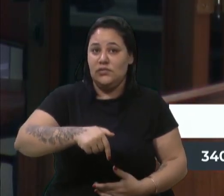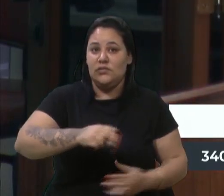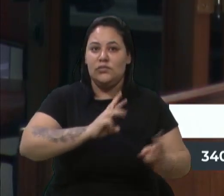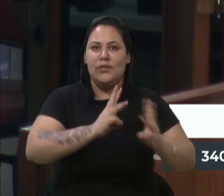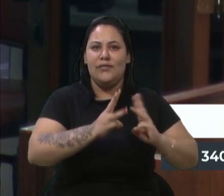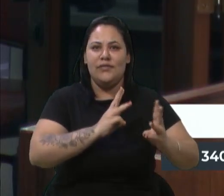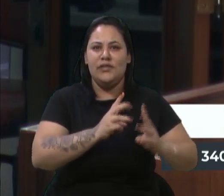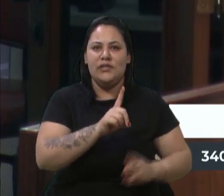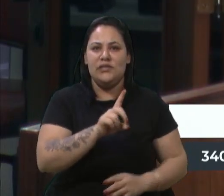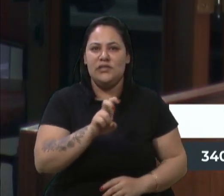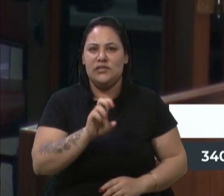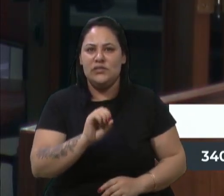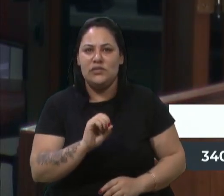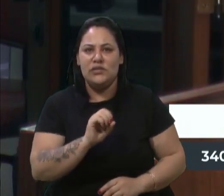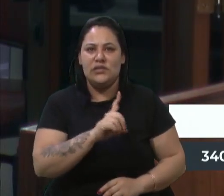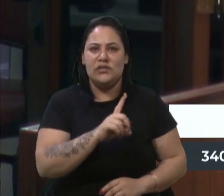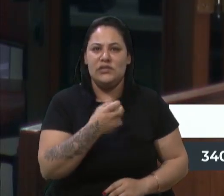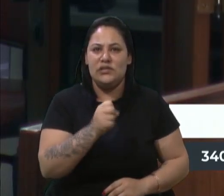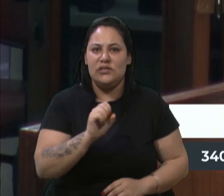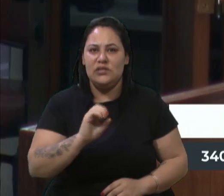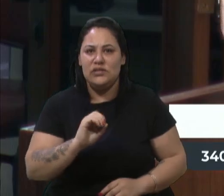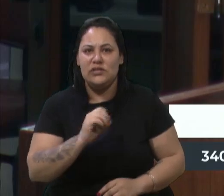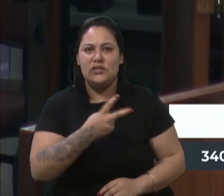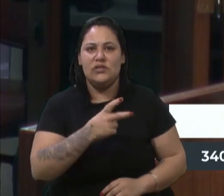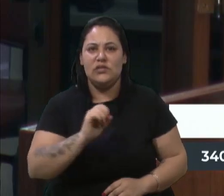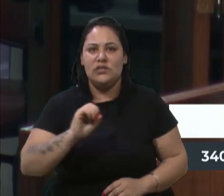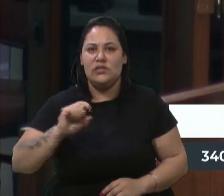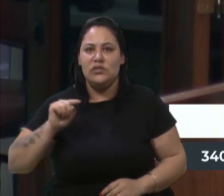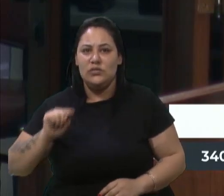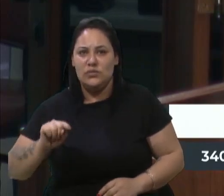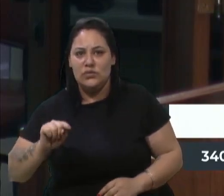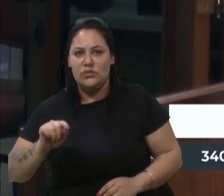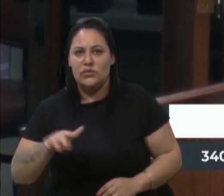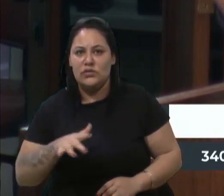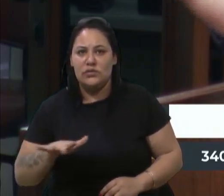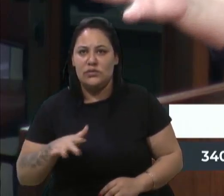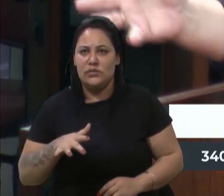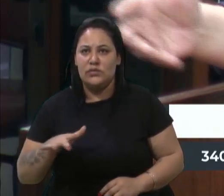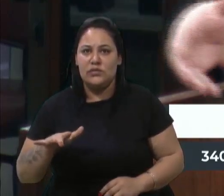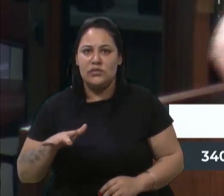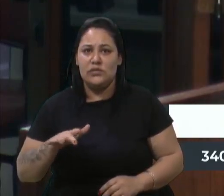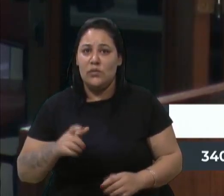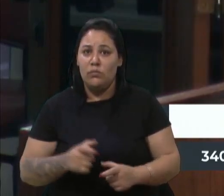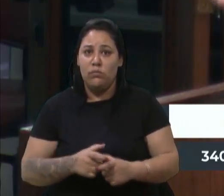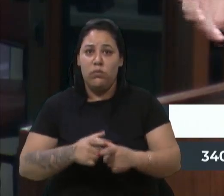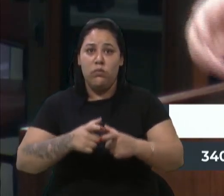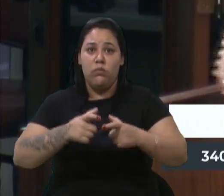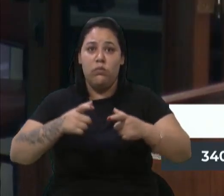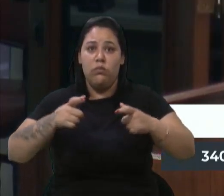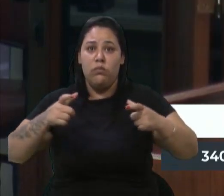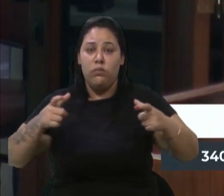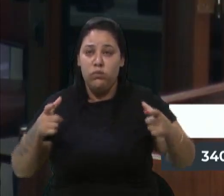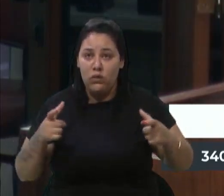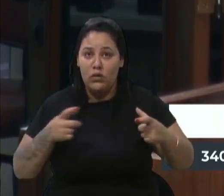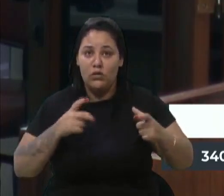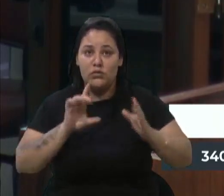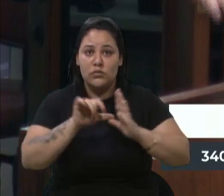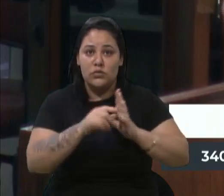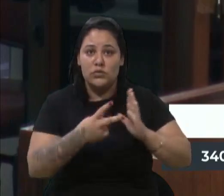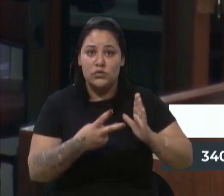custava 150, 180, 200 mil, deu um pulo impressionante, depois de 2, 3 anos,